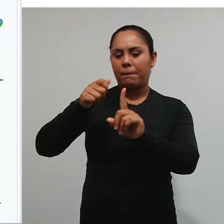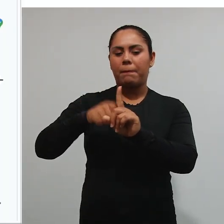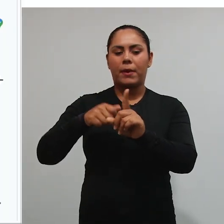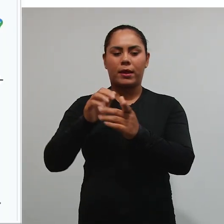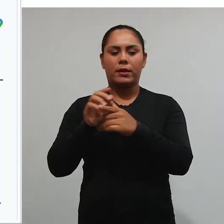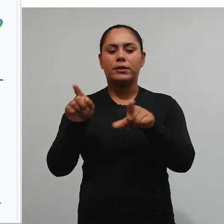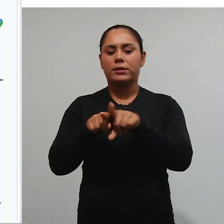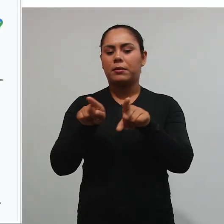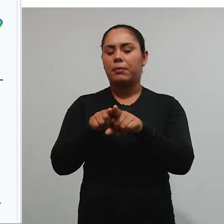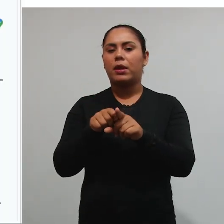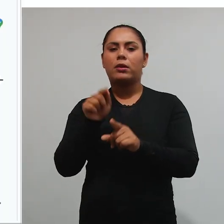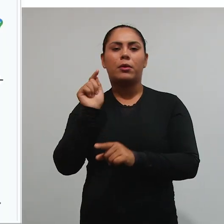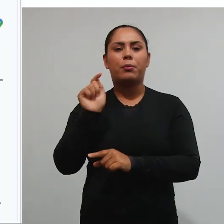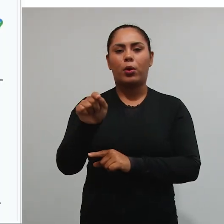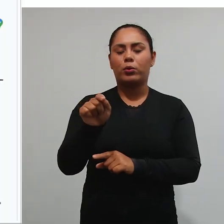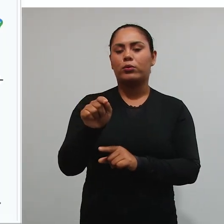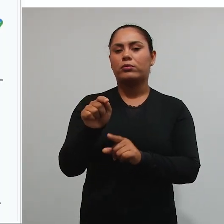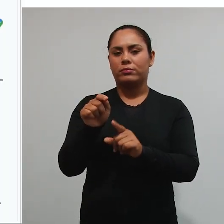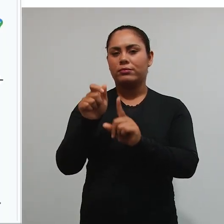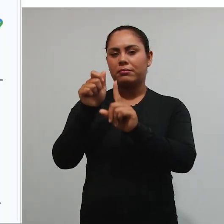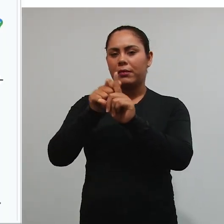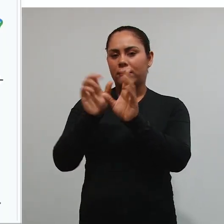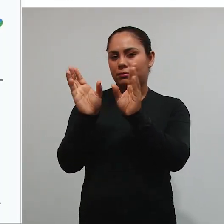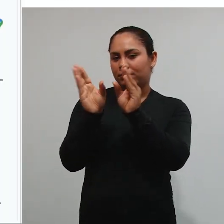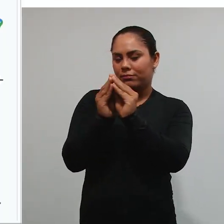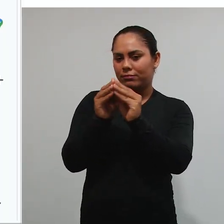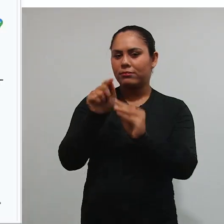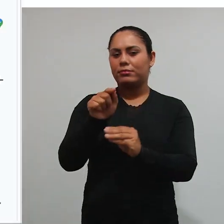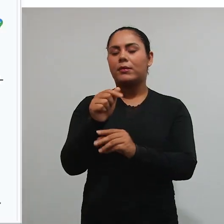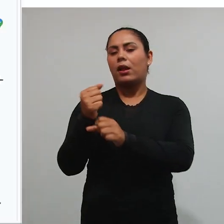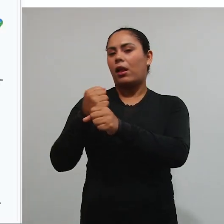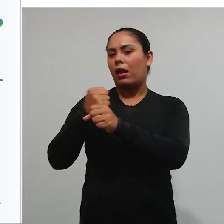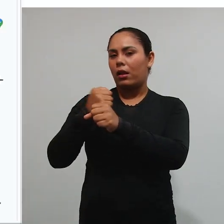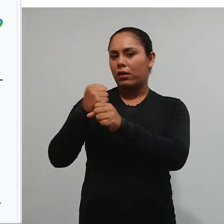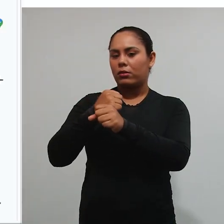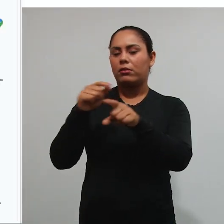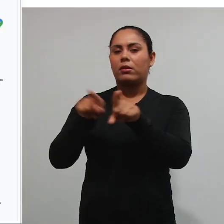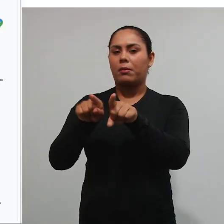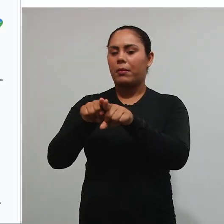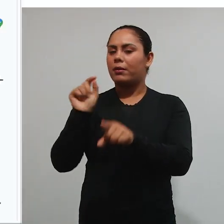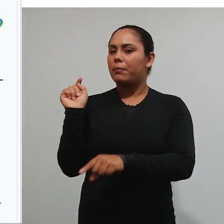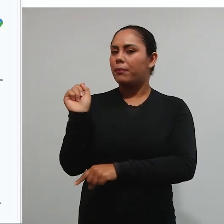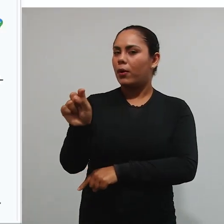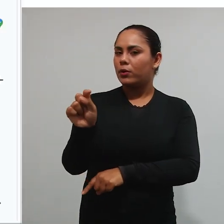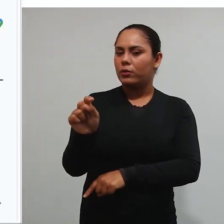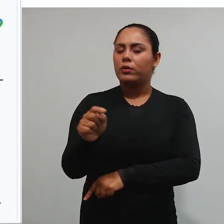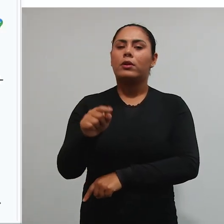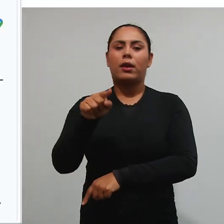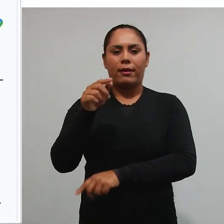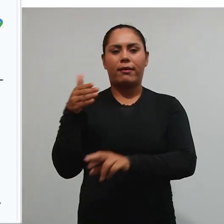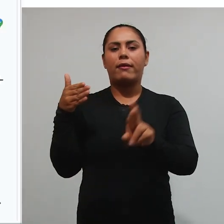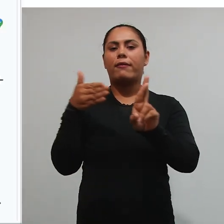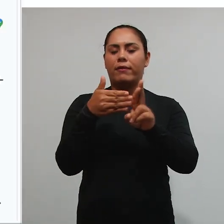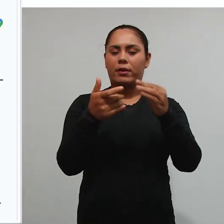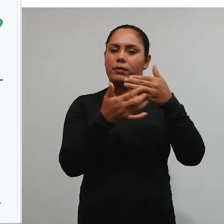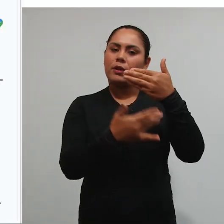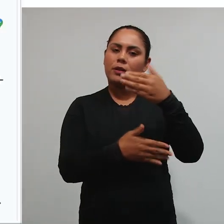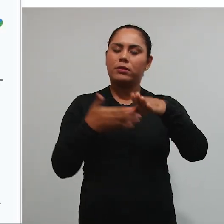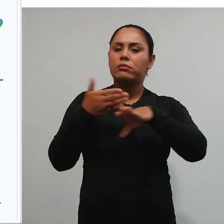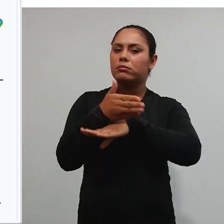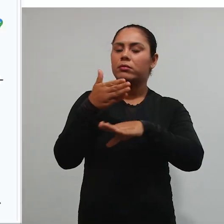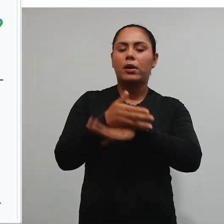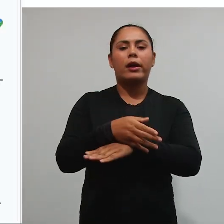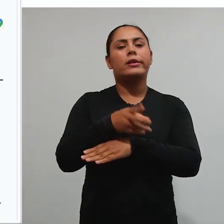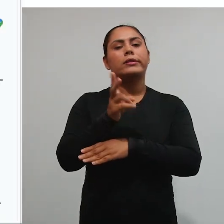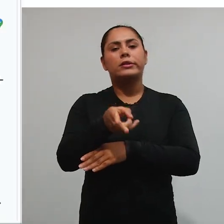abreviado, tá? Por ponto, seguido do ano, ponto. Desse jeito que faz a referência do acesso. E